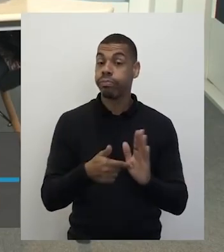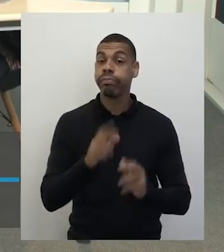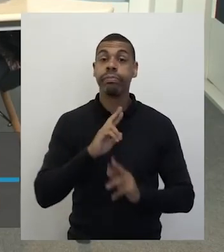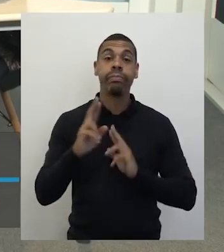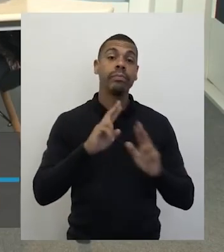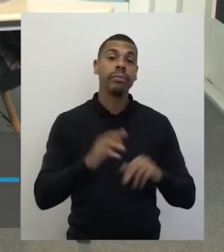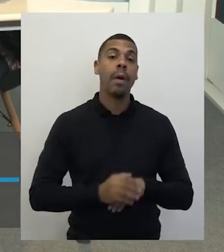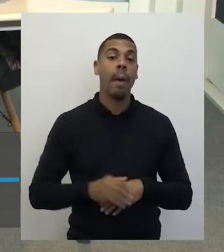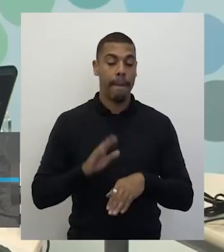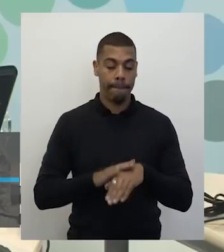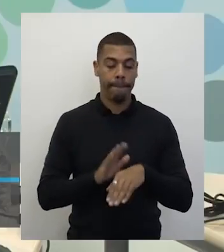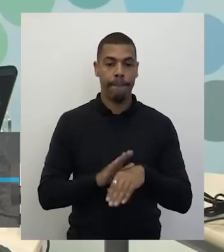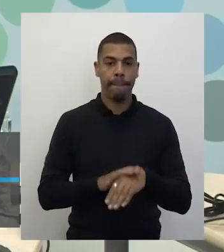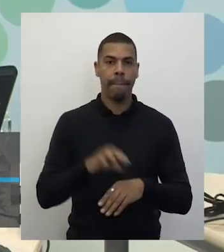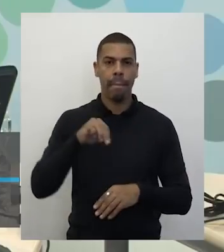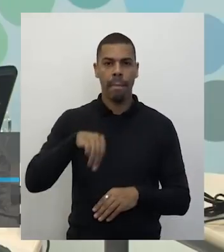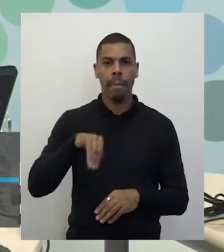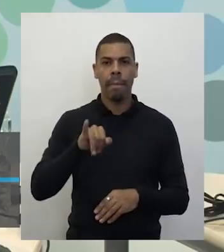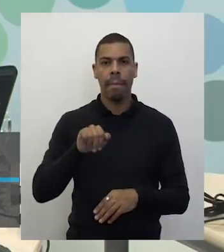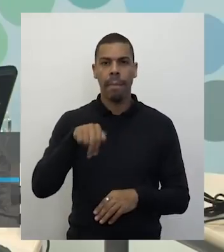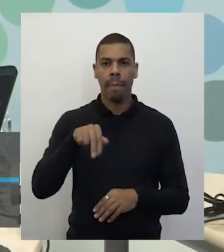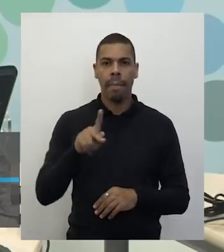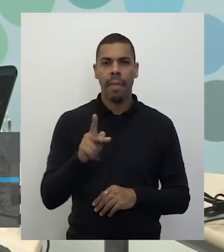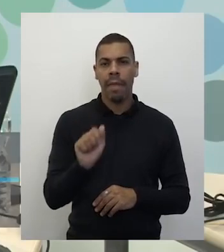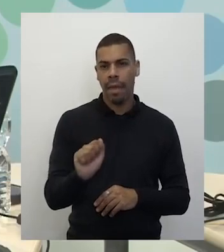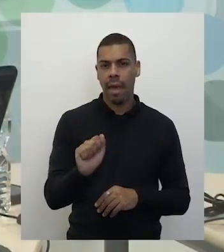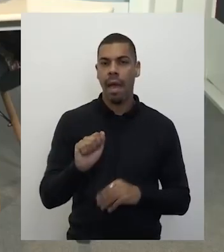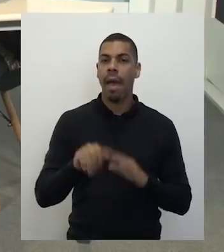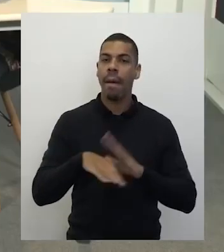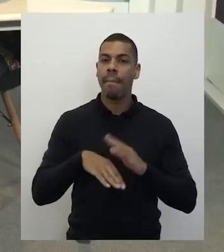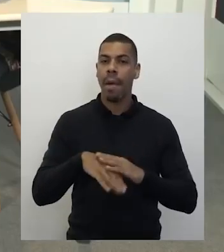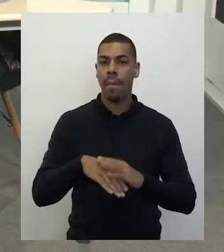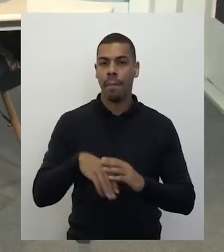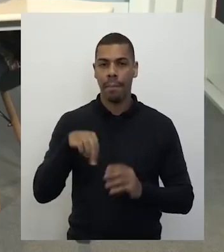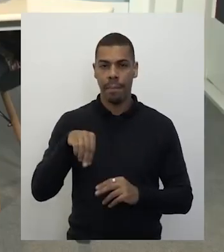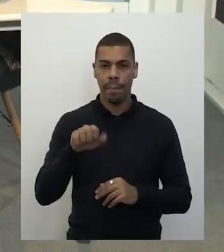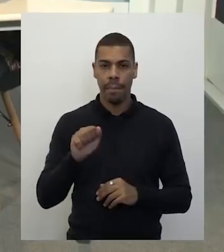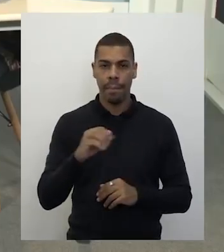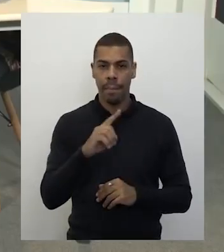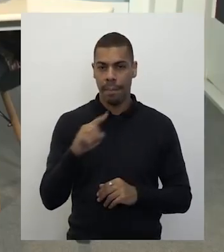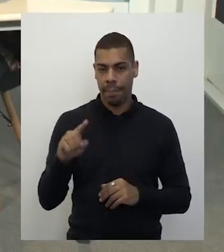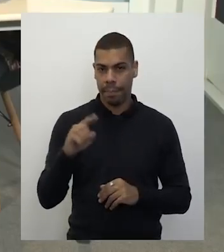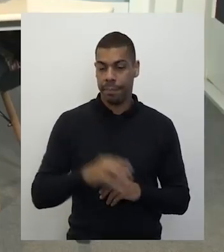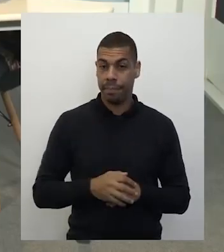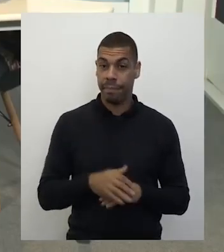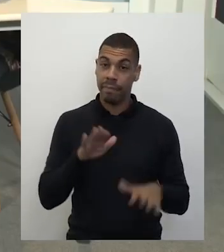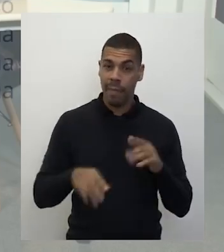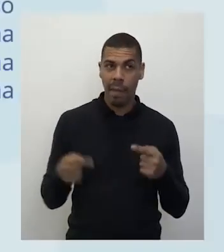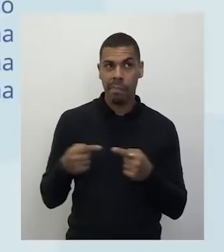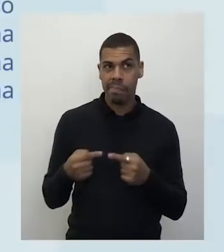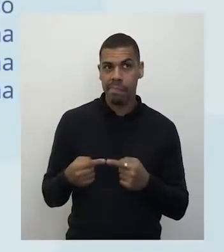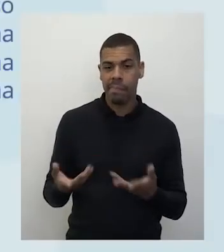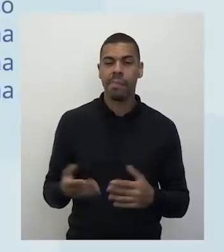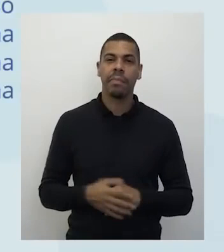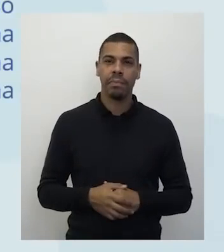minha mão, né? Assim como toda criança, ela está no processo de aquisição da língua. E provavelmente ela fez uma analogia. Nossa, vamos pensar